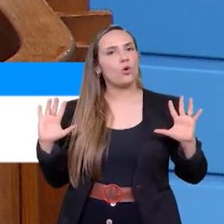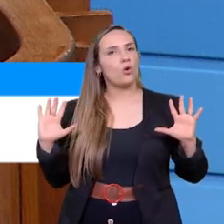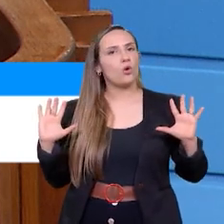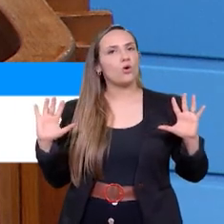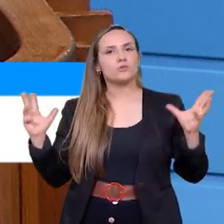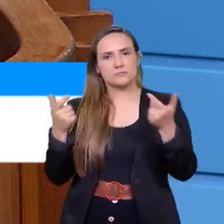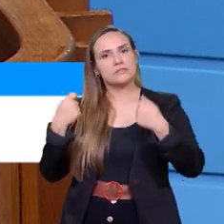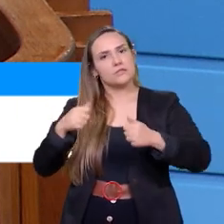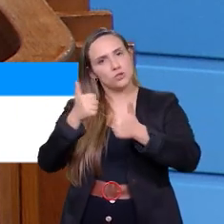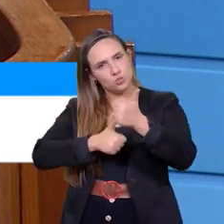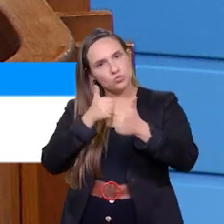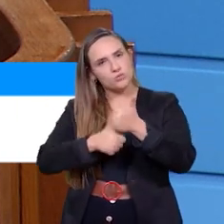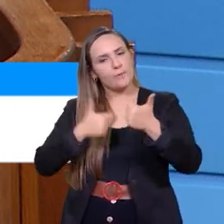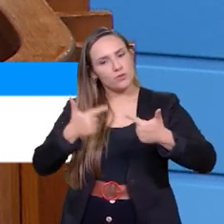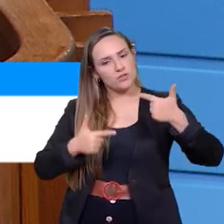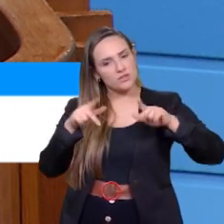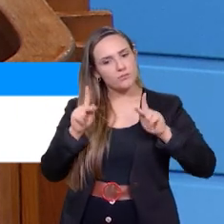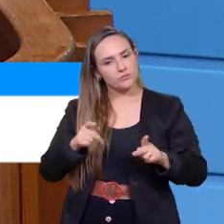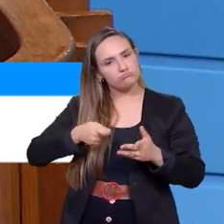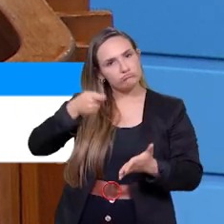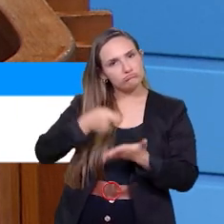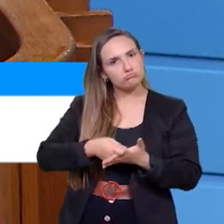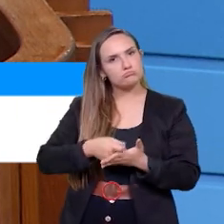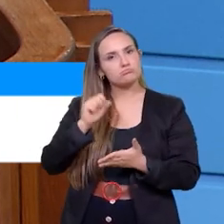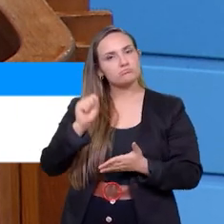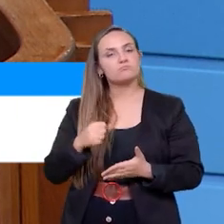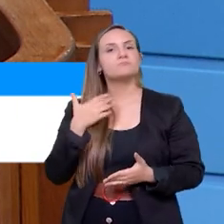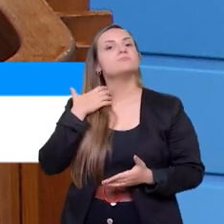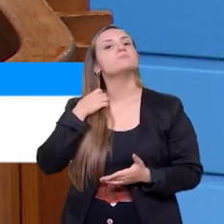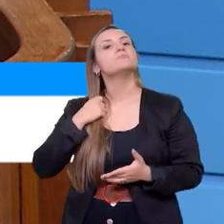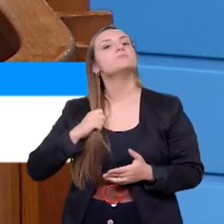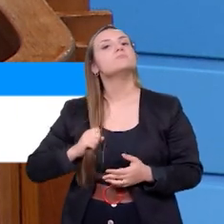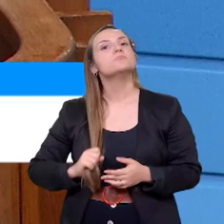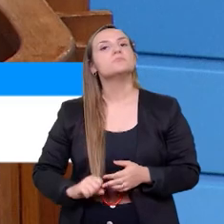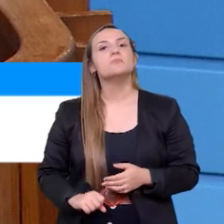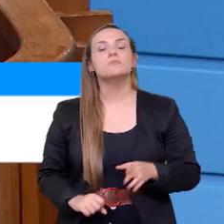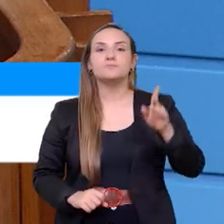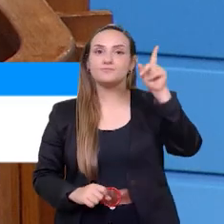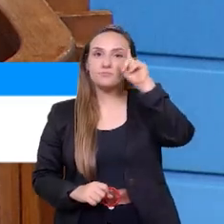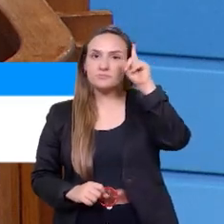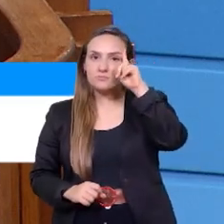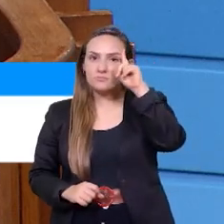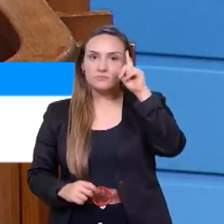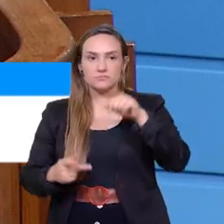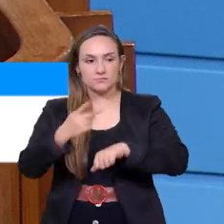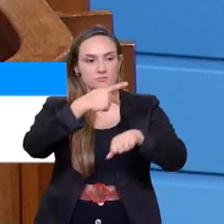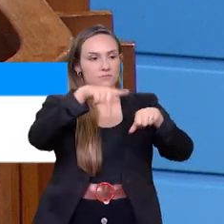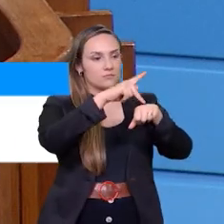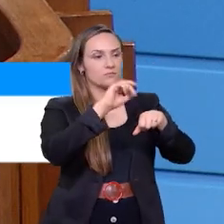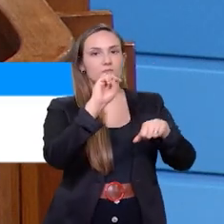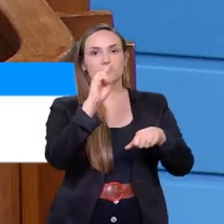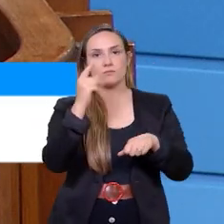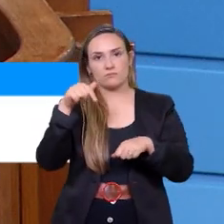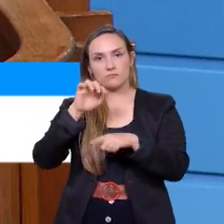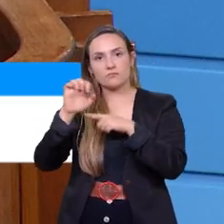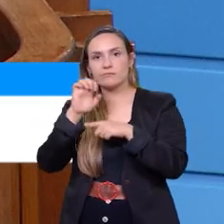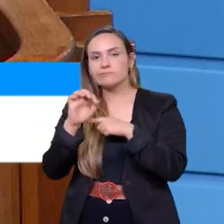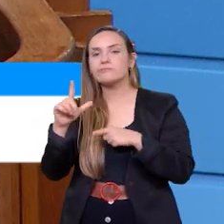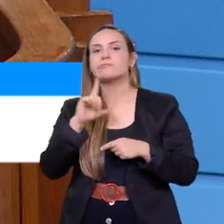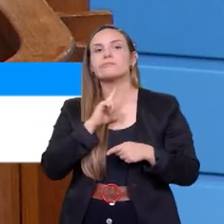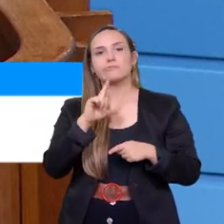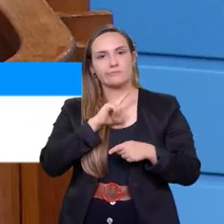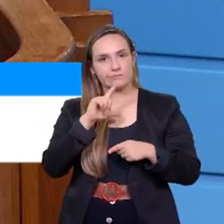públicas que lhe assegurem isso todos os dias no nosso país e no nosso estado